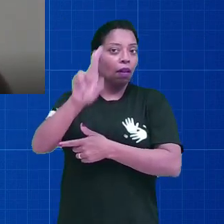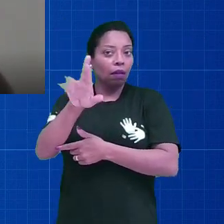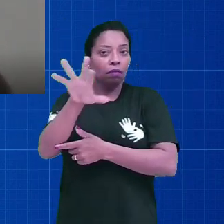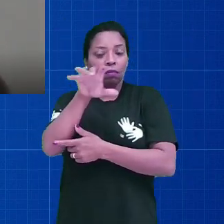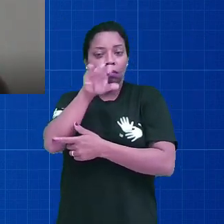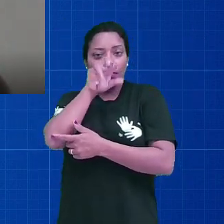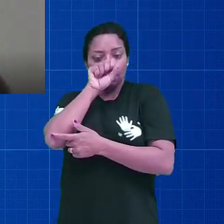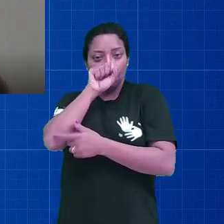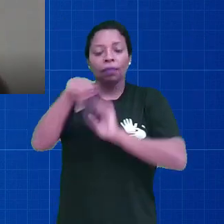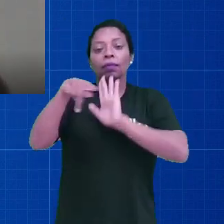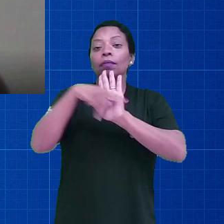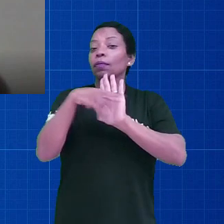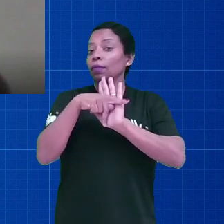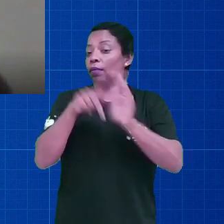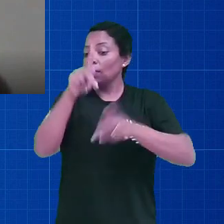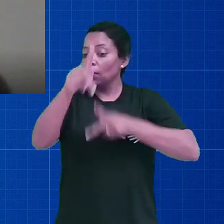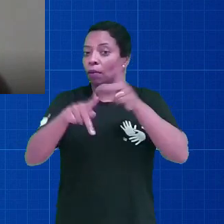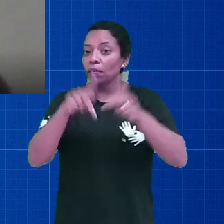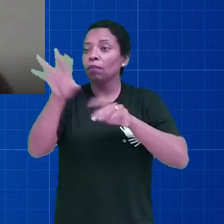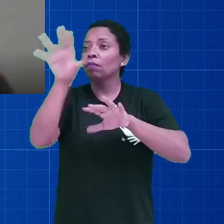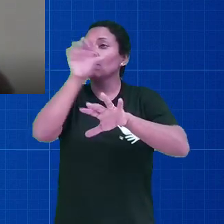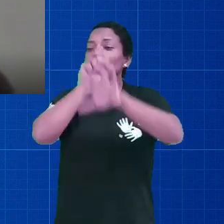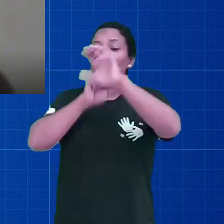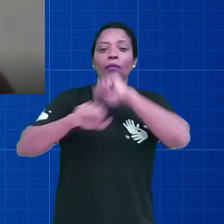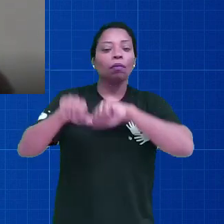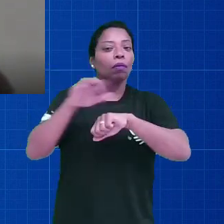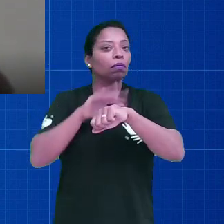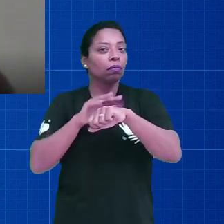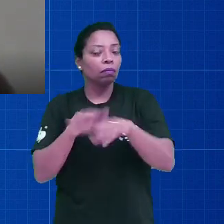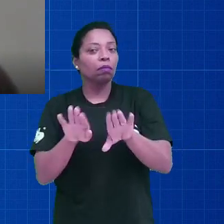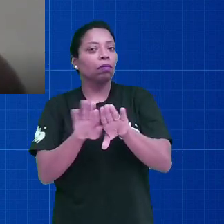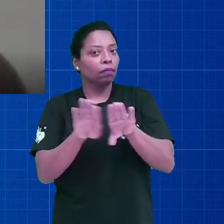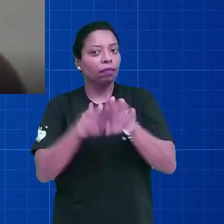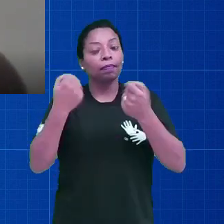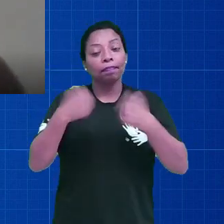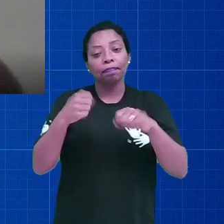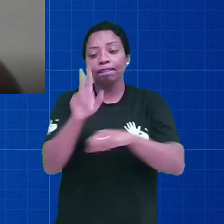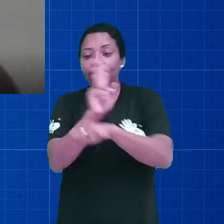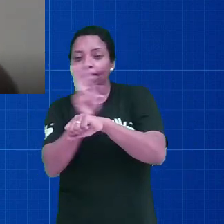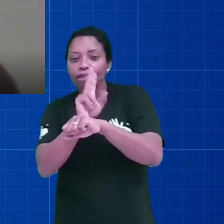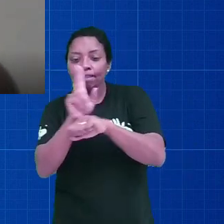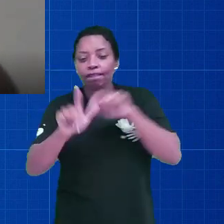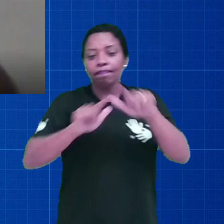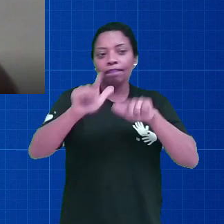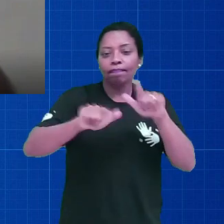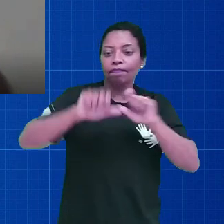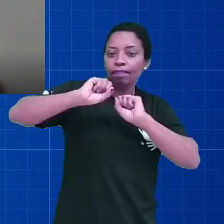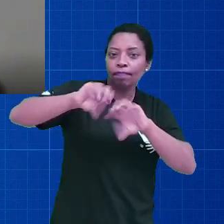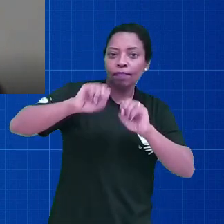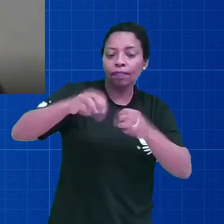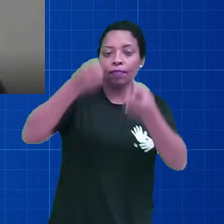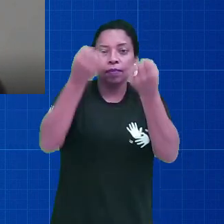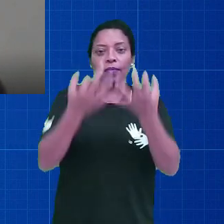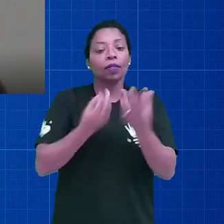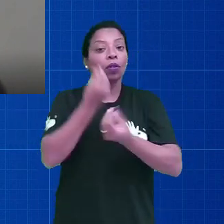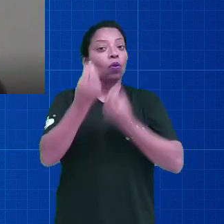Então, é algo que também deve ser trabalhado, né? Então, existem algumas formas de você trabalhar e minimizar